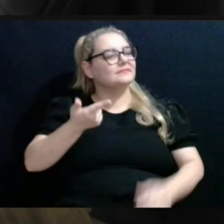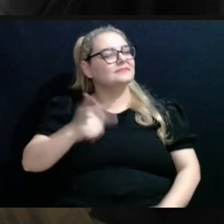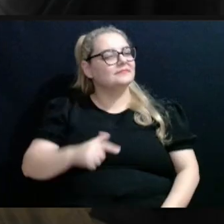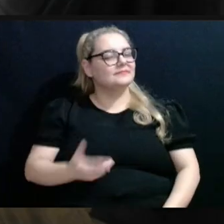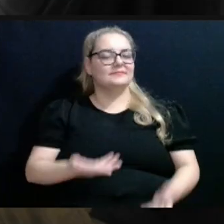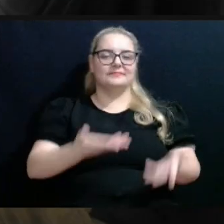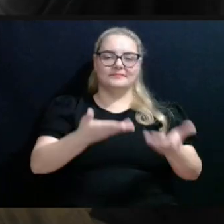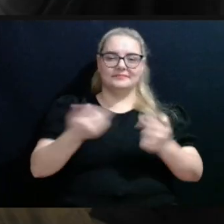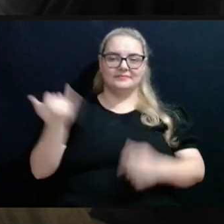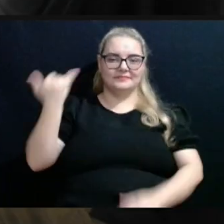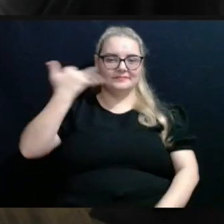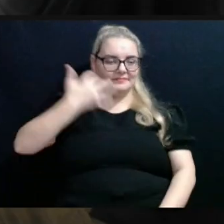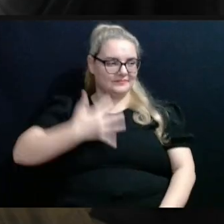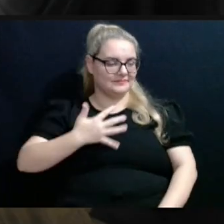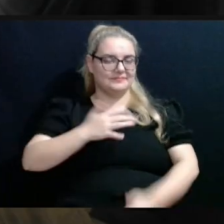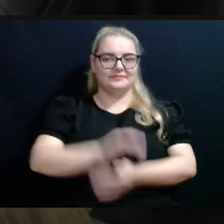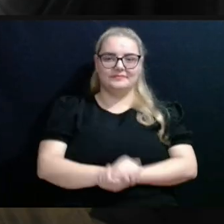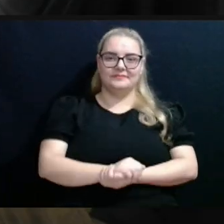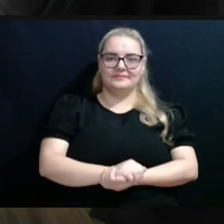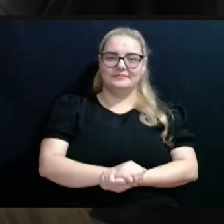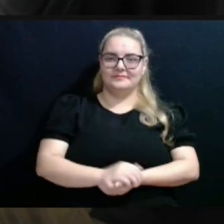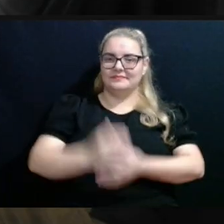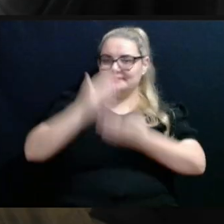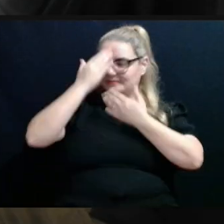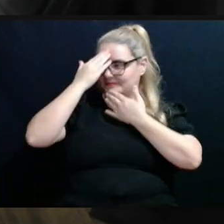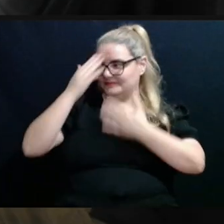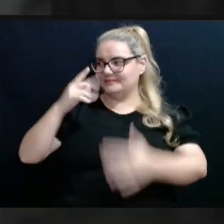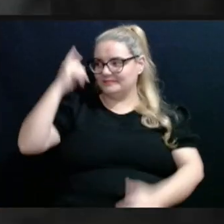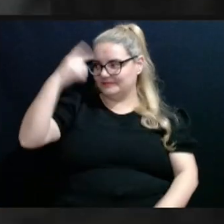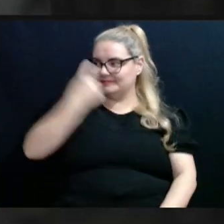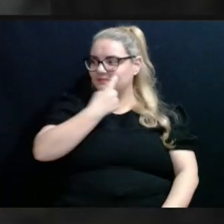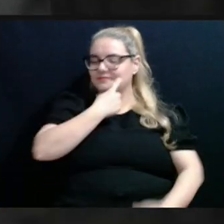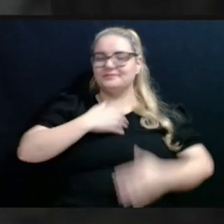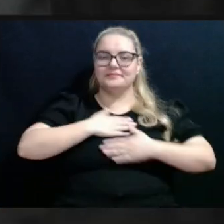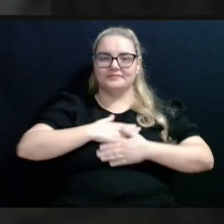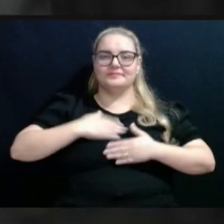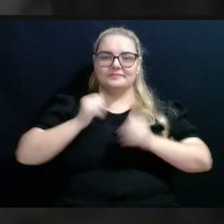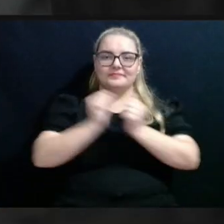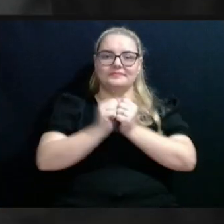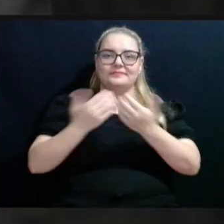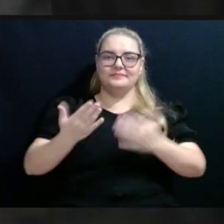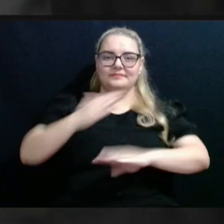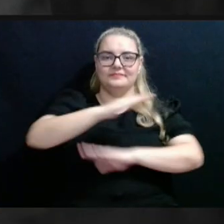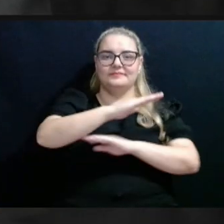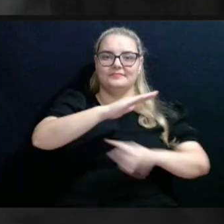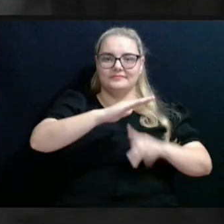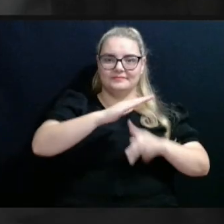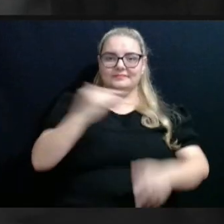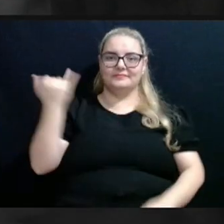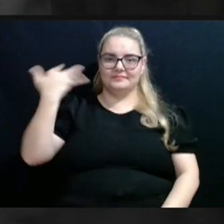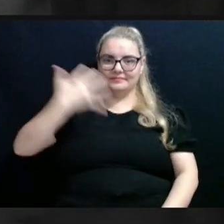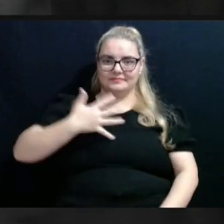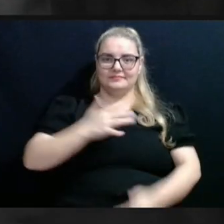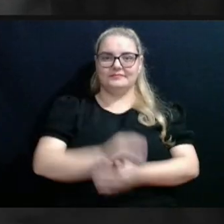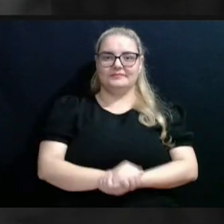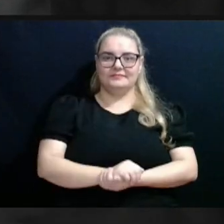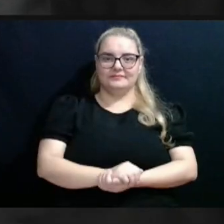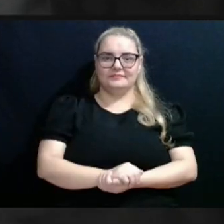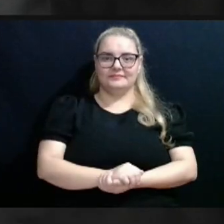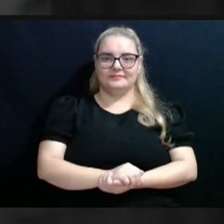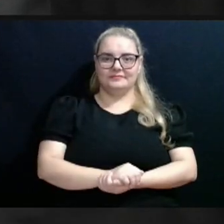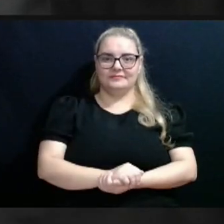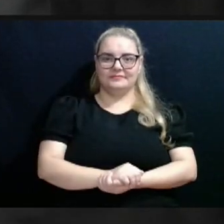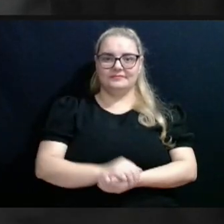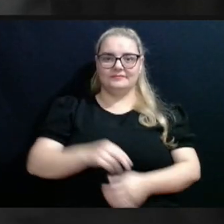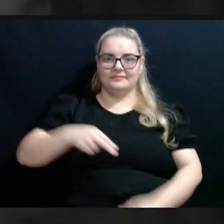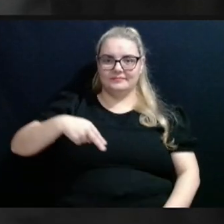fazer a sua audiodescrição. Obrigado, Miriam. É um prazer estar aqui com você na Casa do Povo. Minha autodescrição: eu sou Nicei,